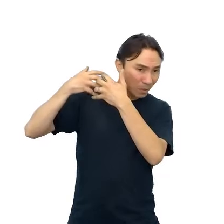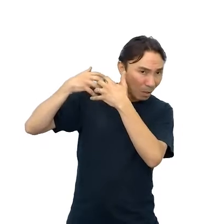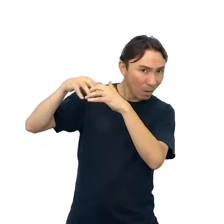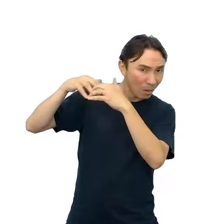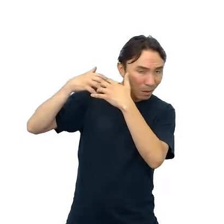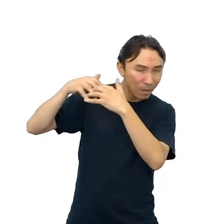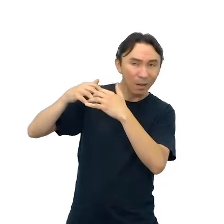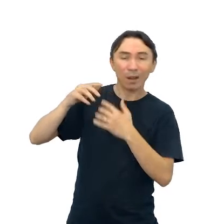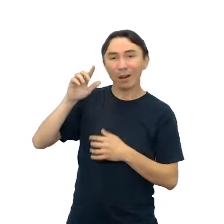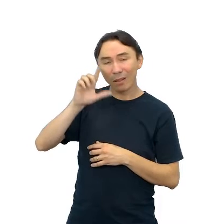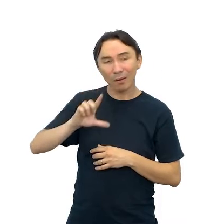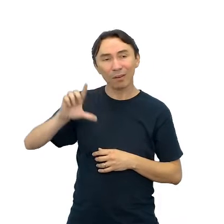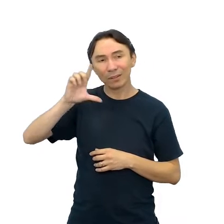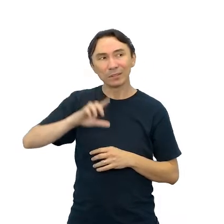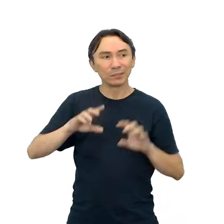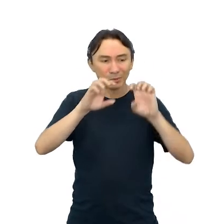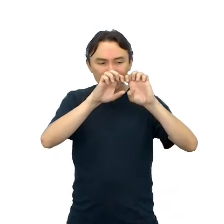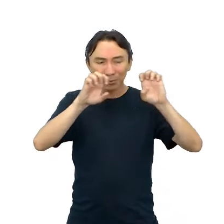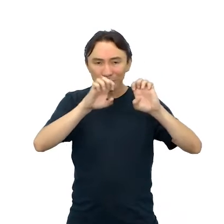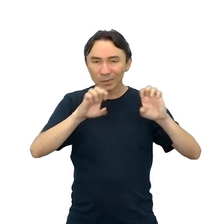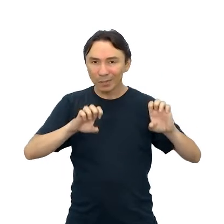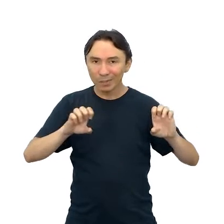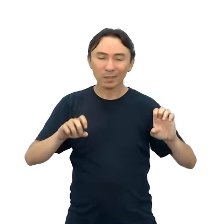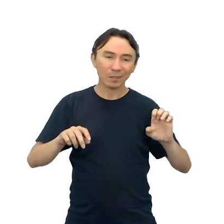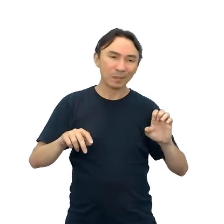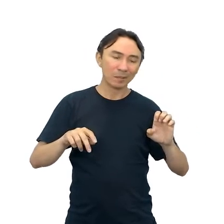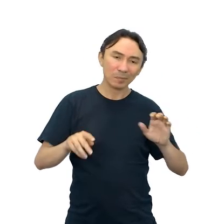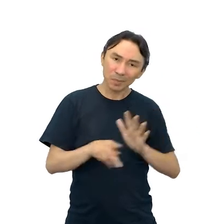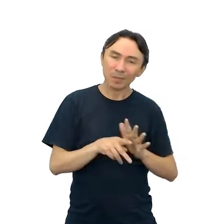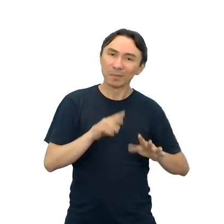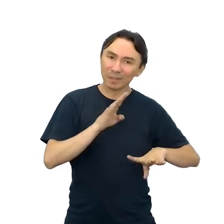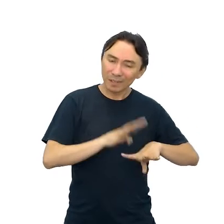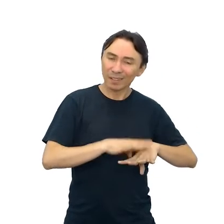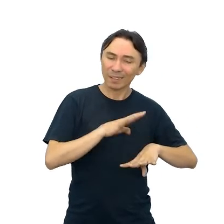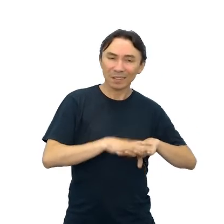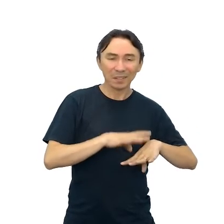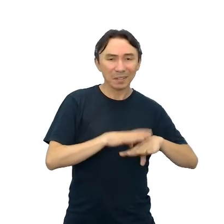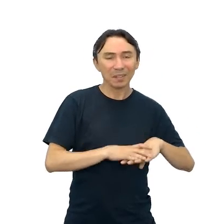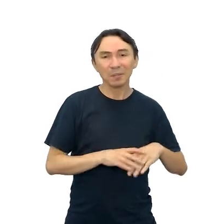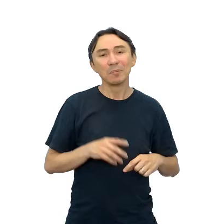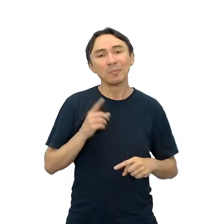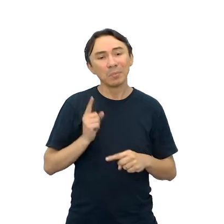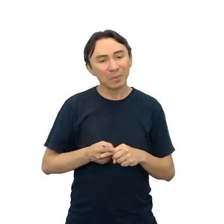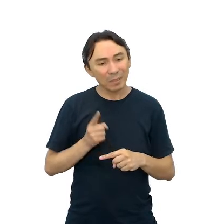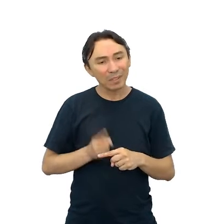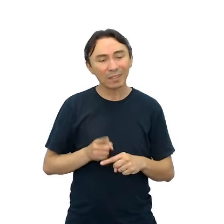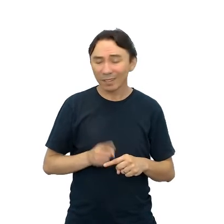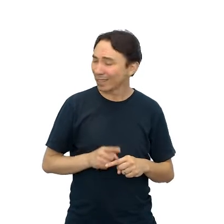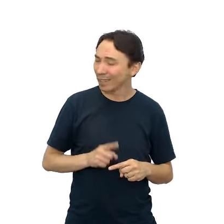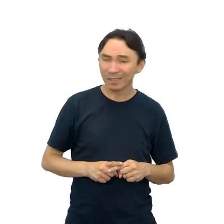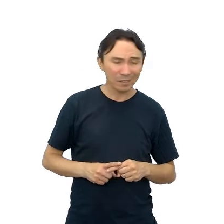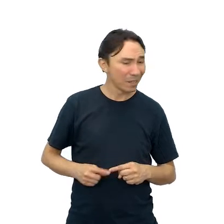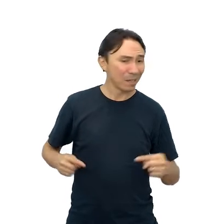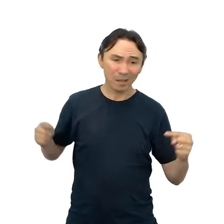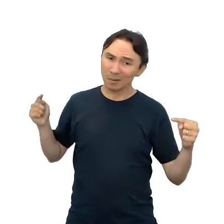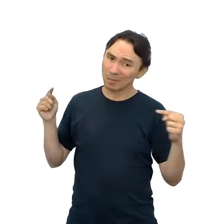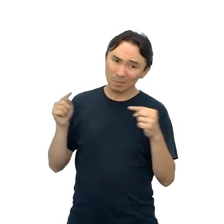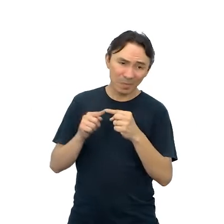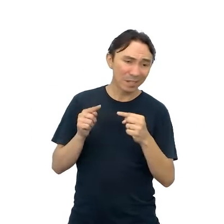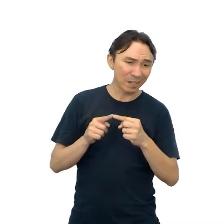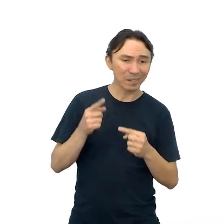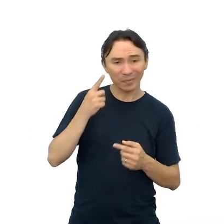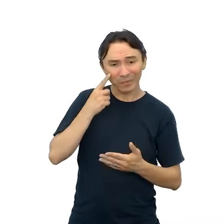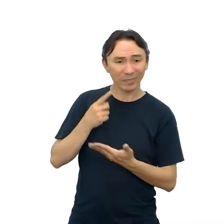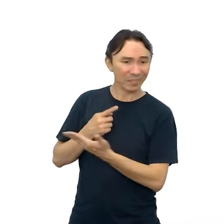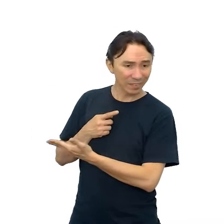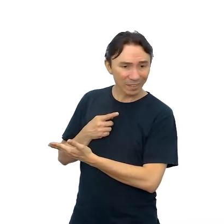raciocínio lógico matemático, porque tem tudo a ver com as funções executivas, a construção do raciocínio